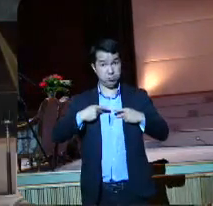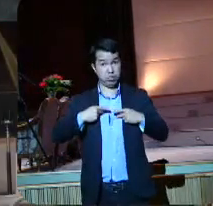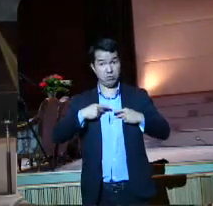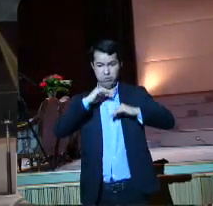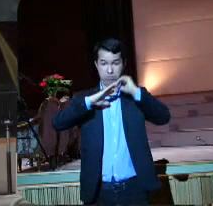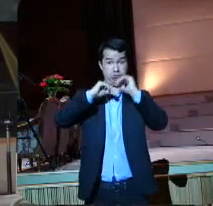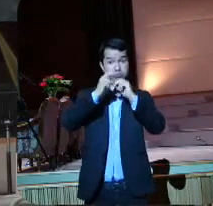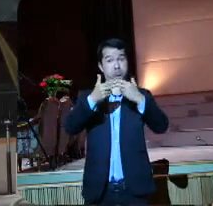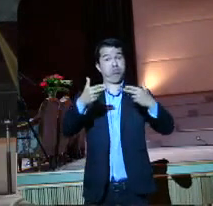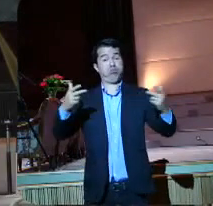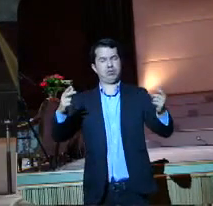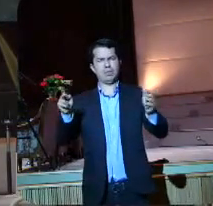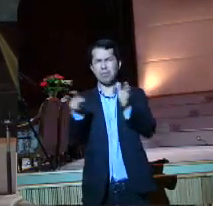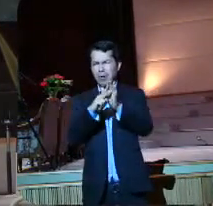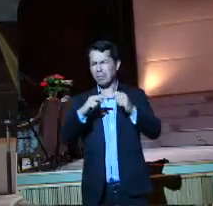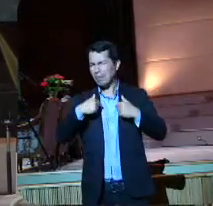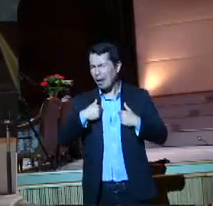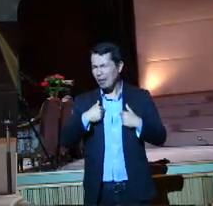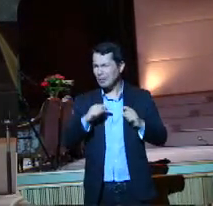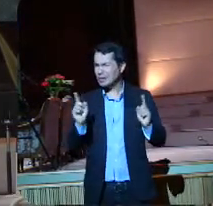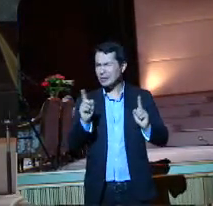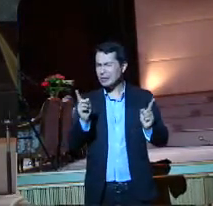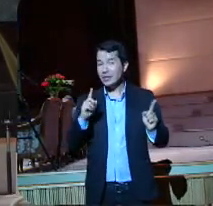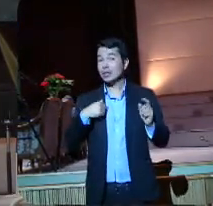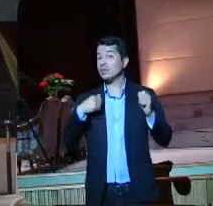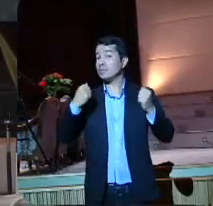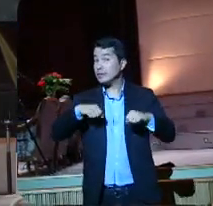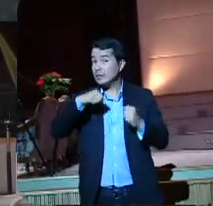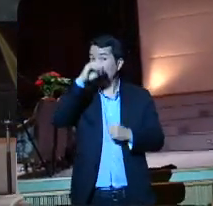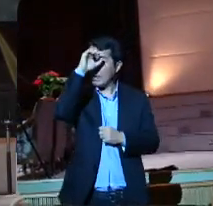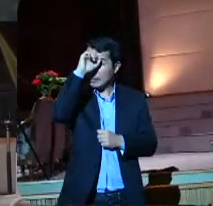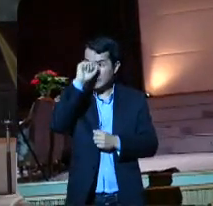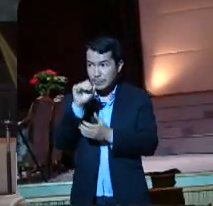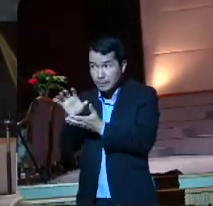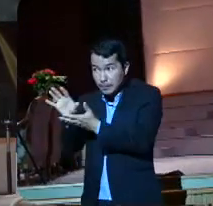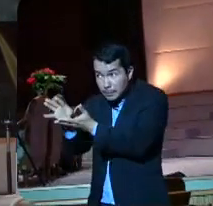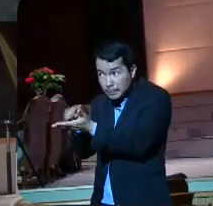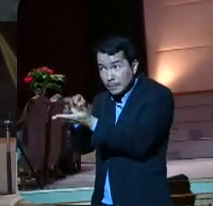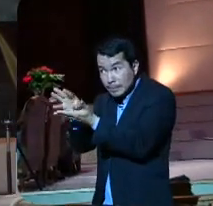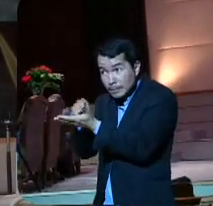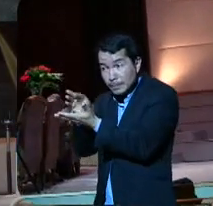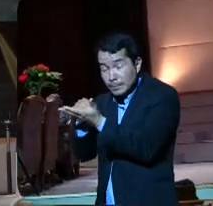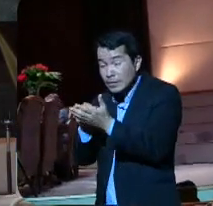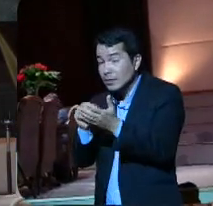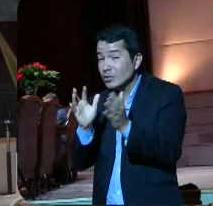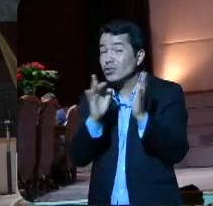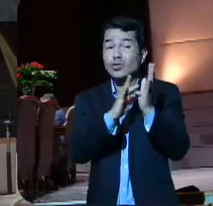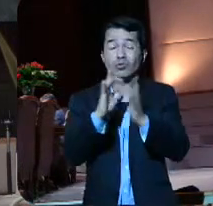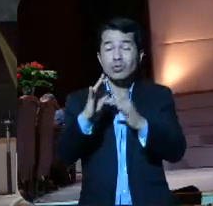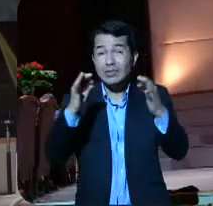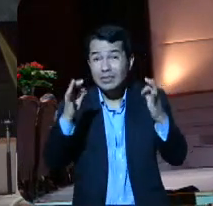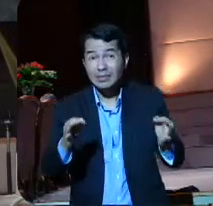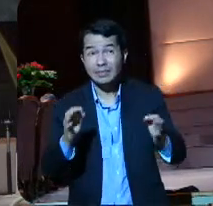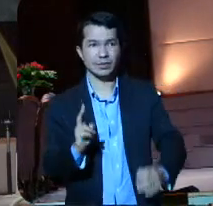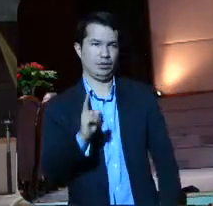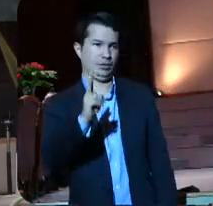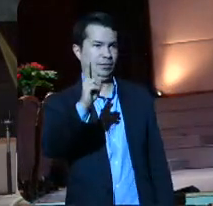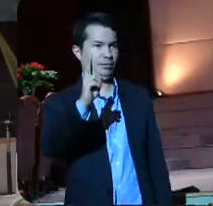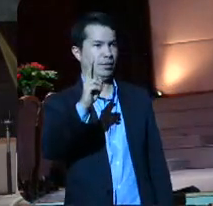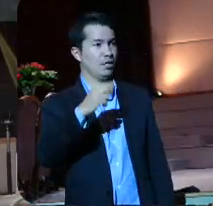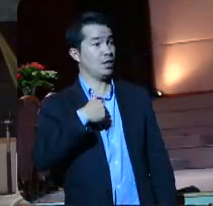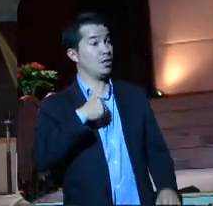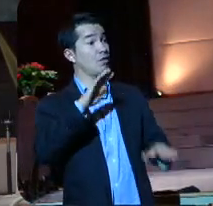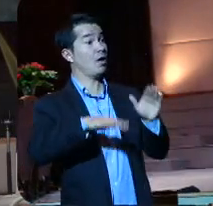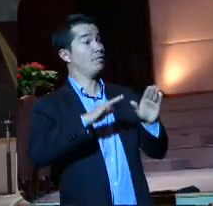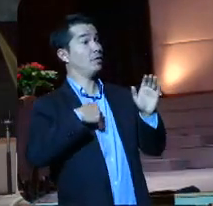É muito comum as pessoas dizerem assim: não, eu amo Jesus. Eu às vezes converso com pessoas que dizem assim: olha, eu e Jesus somos